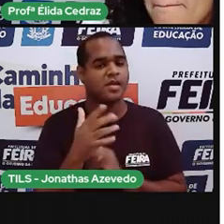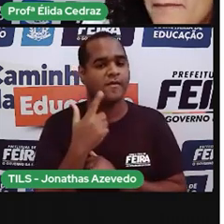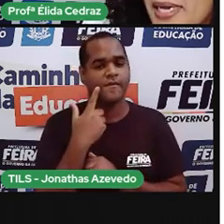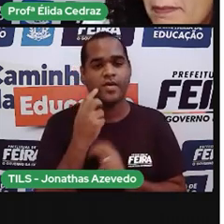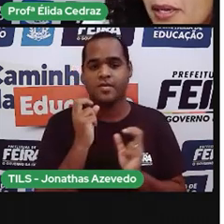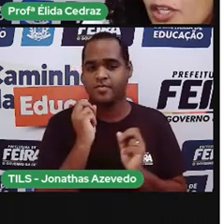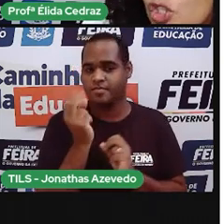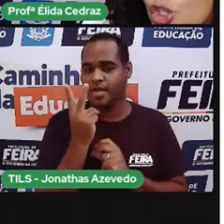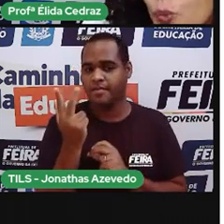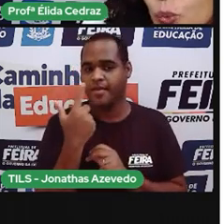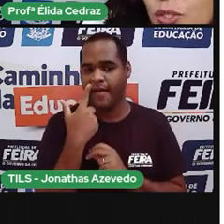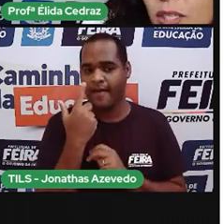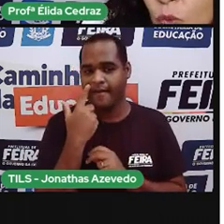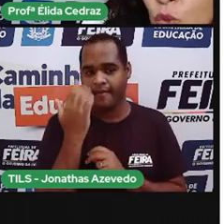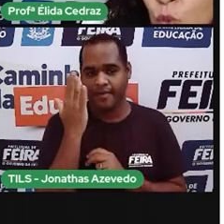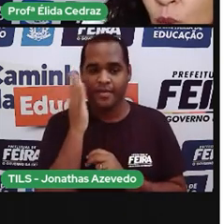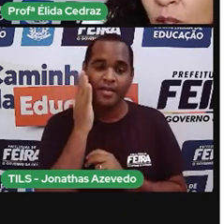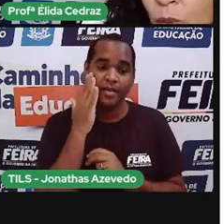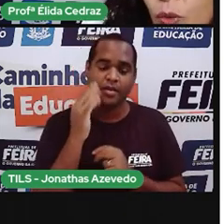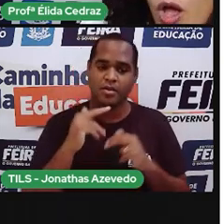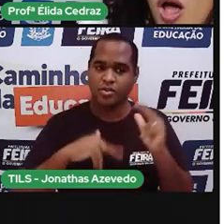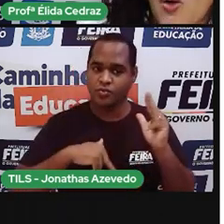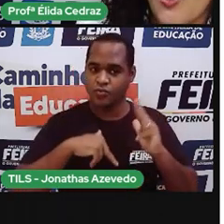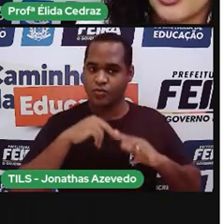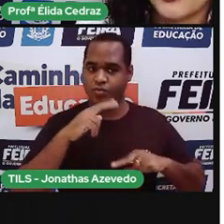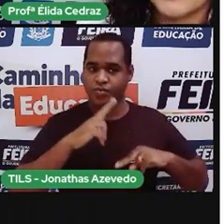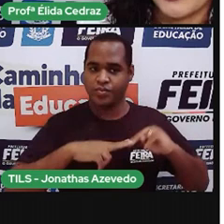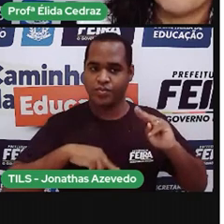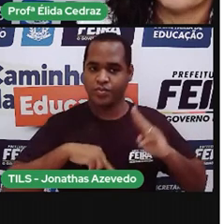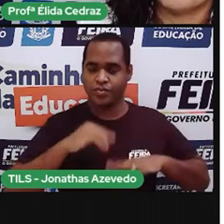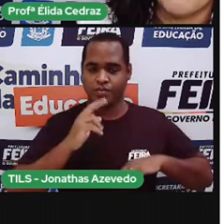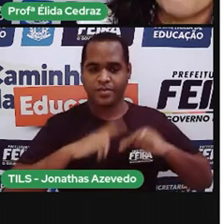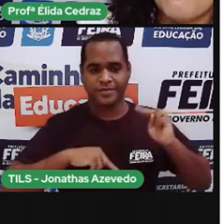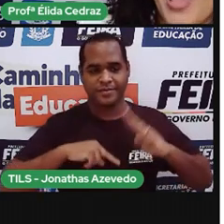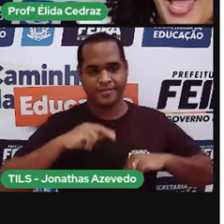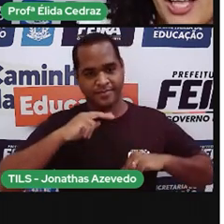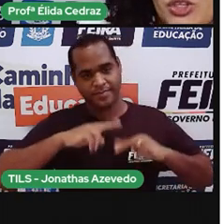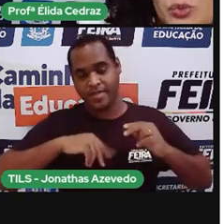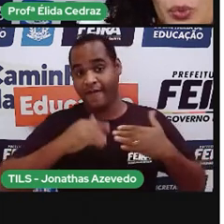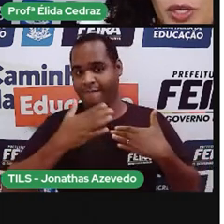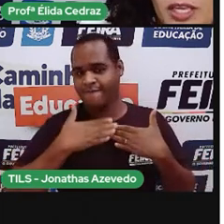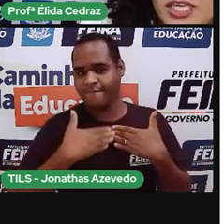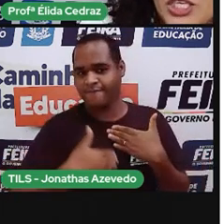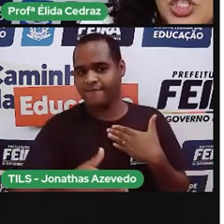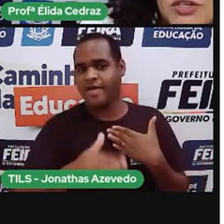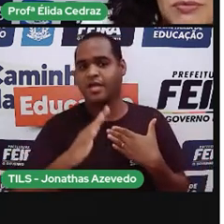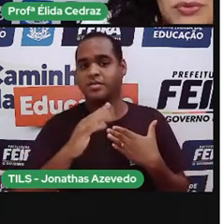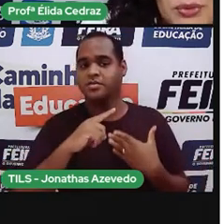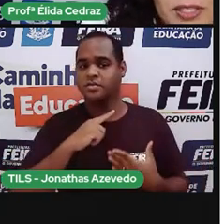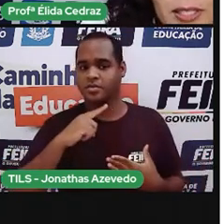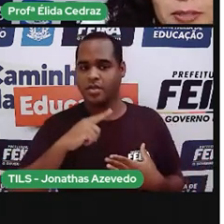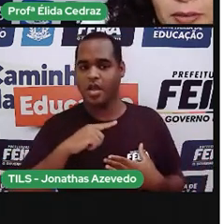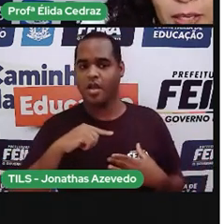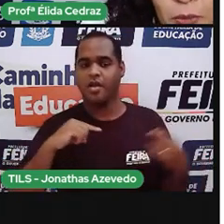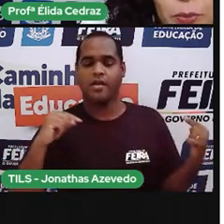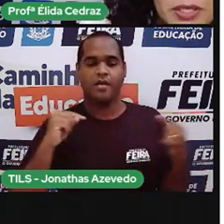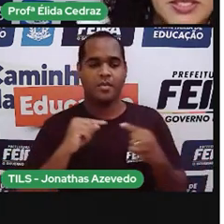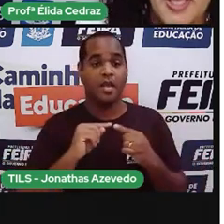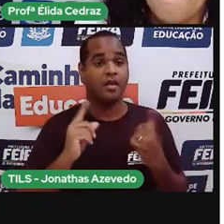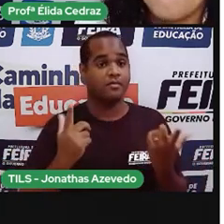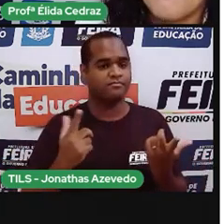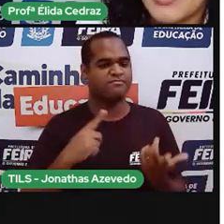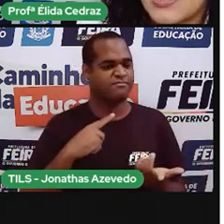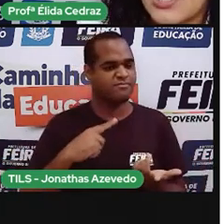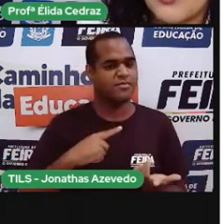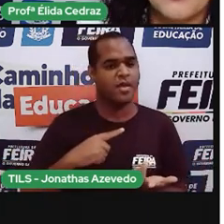ó, bem pertinho do São João, onde nós temos uma fartura de frutas e